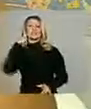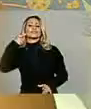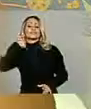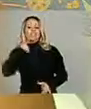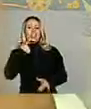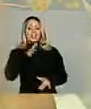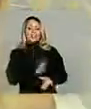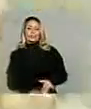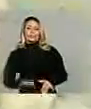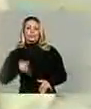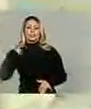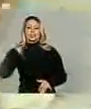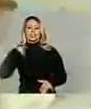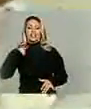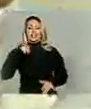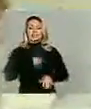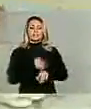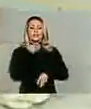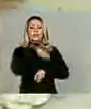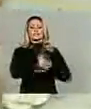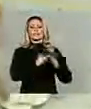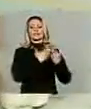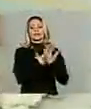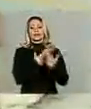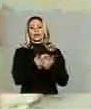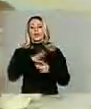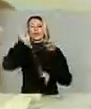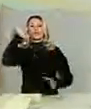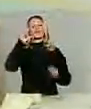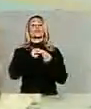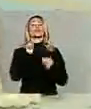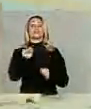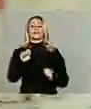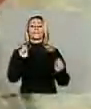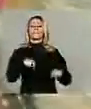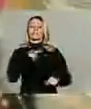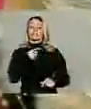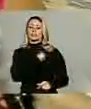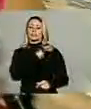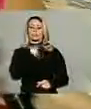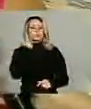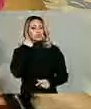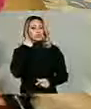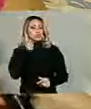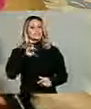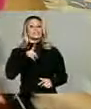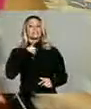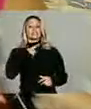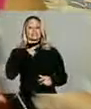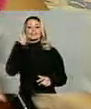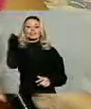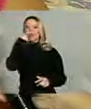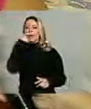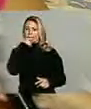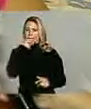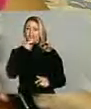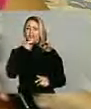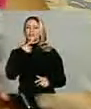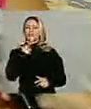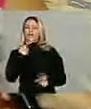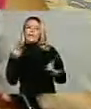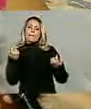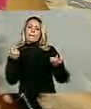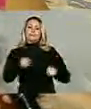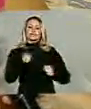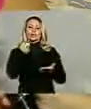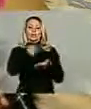na idade escolar. O que você conclui de tudo isso? Ele podia ter uma vida normal se eu tivesse tido condições, eu